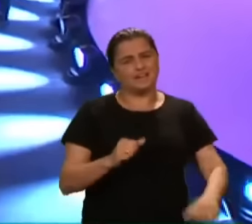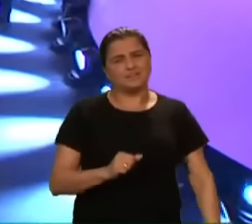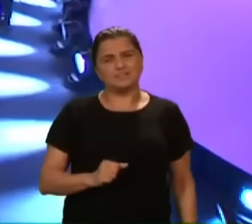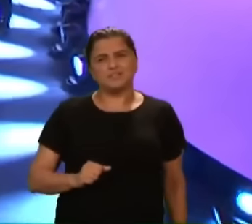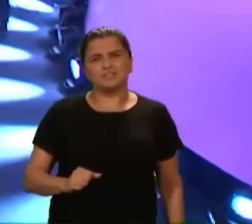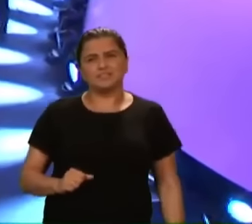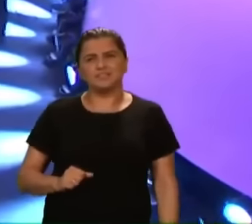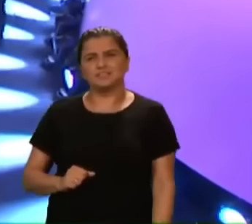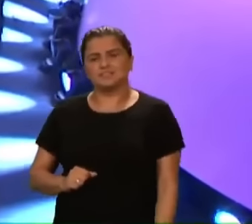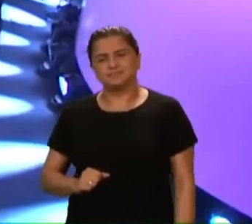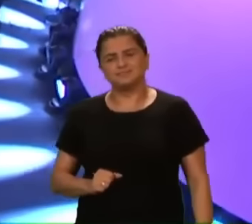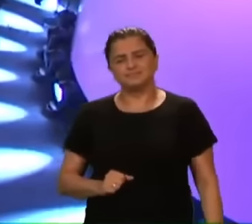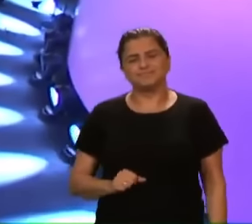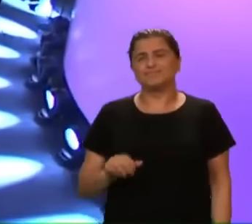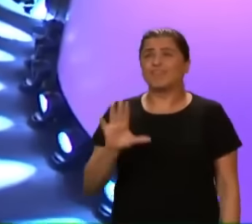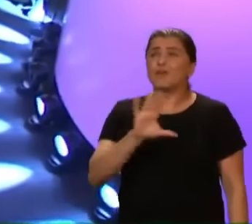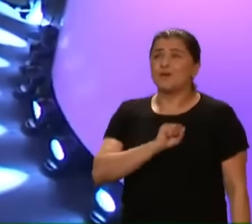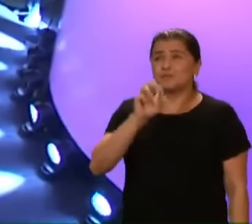Eu te amo, Deus.